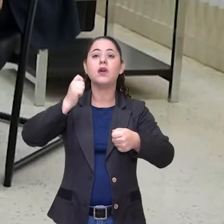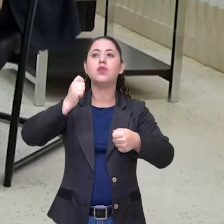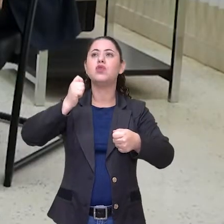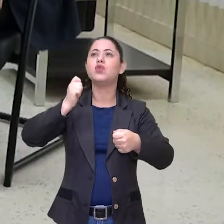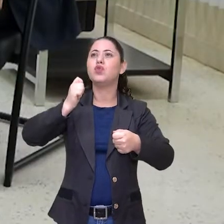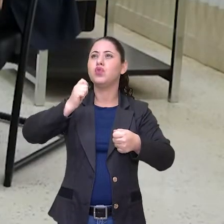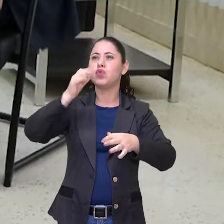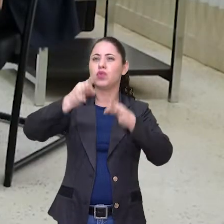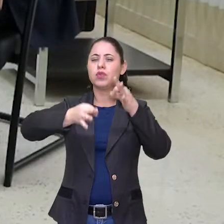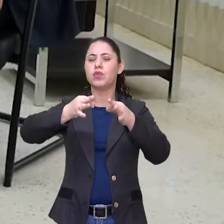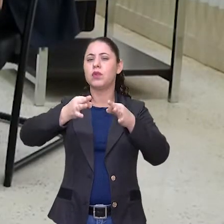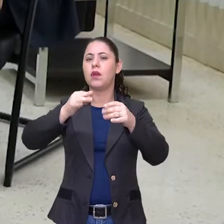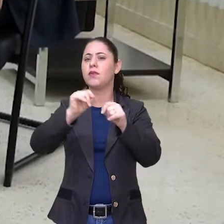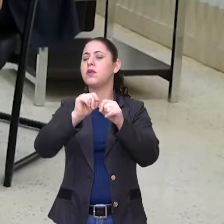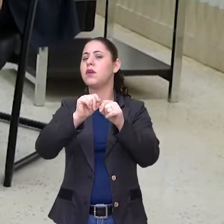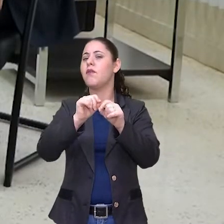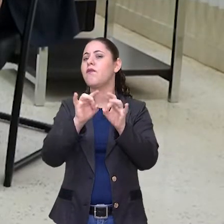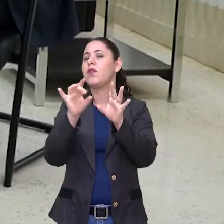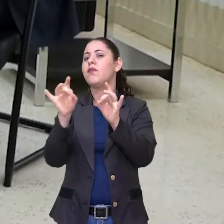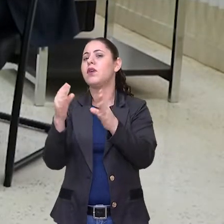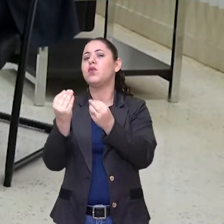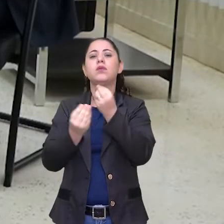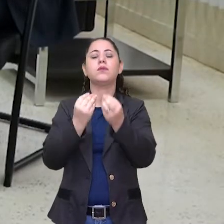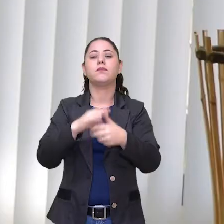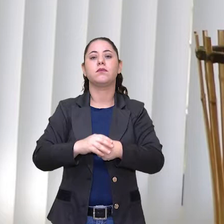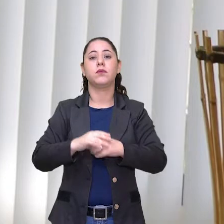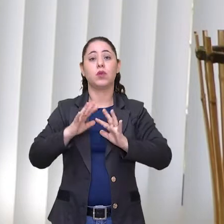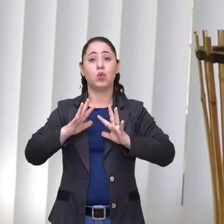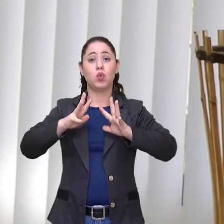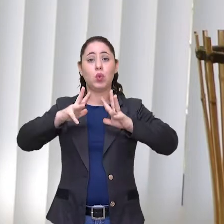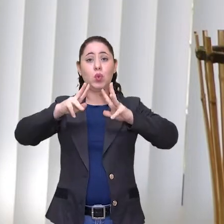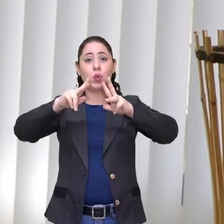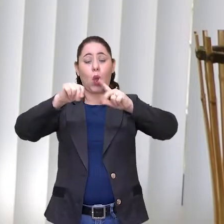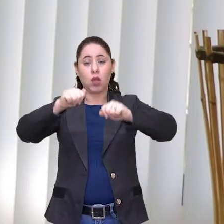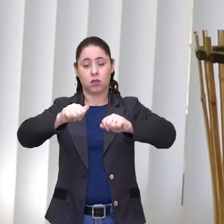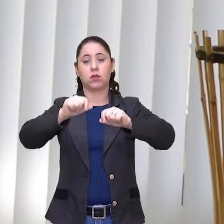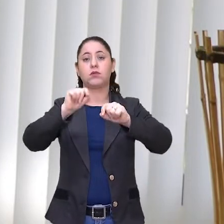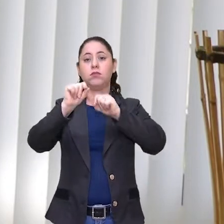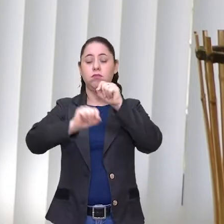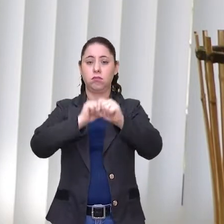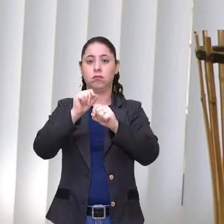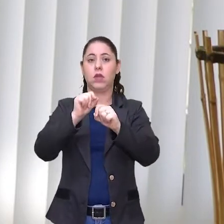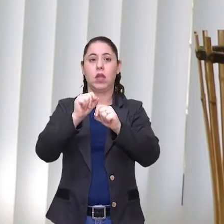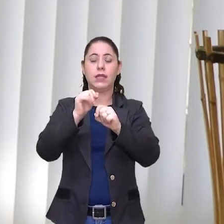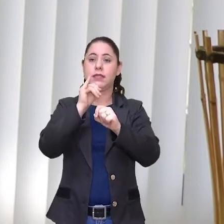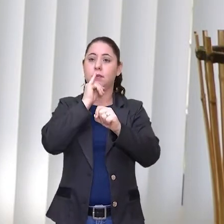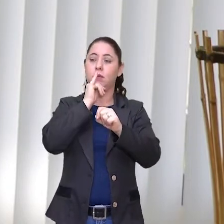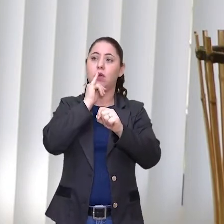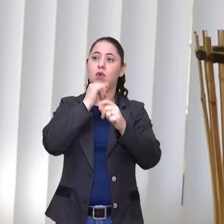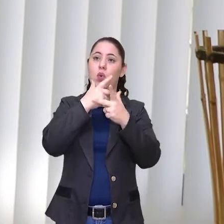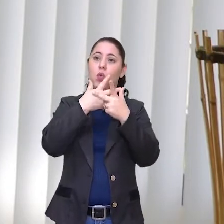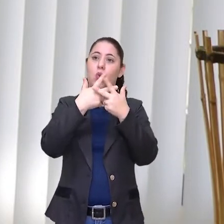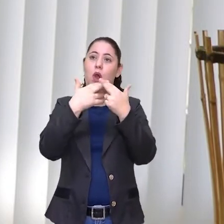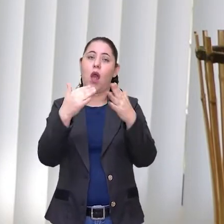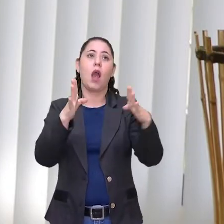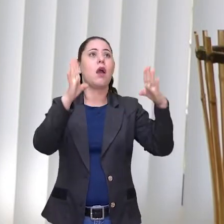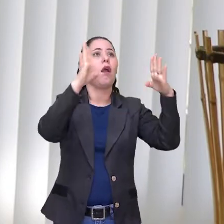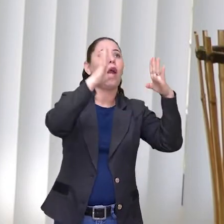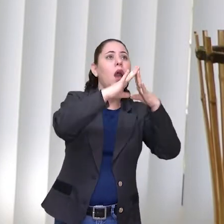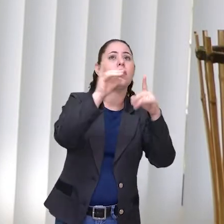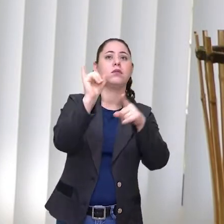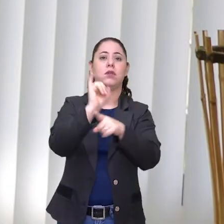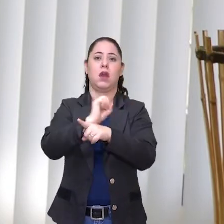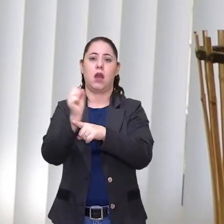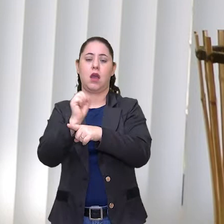pela justiça? Muito bem. Todos os bens lícitos, né, que sejam de comércio lícito e que